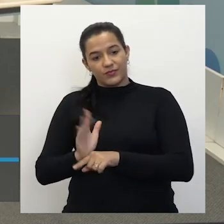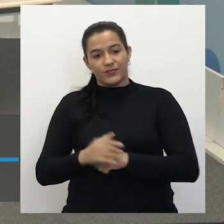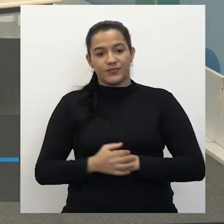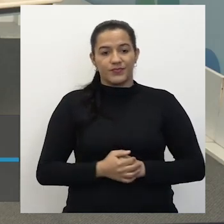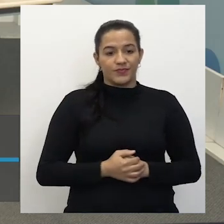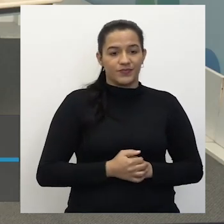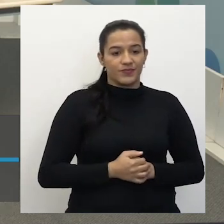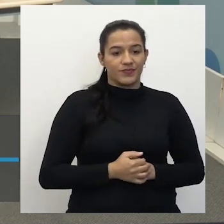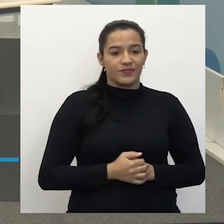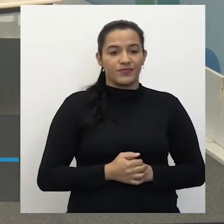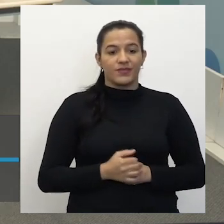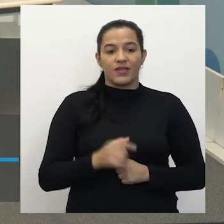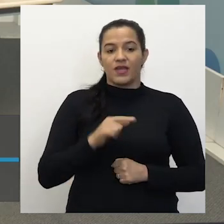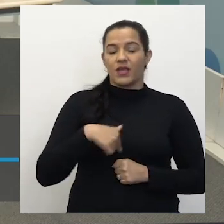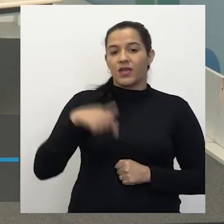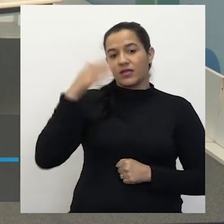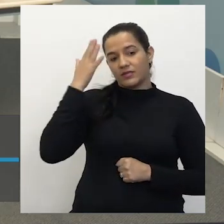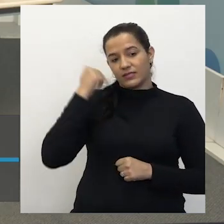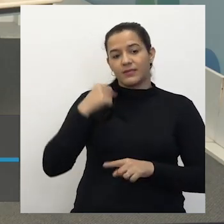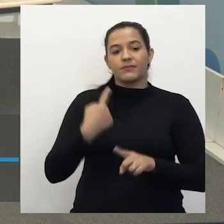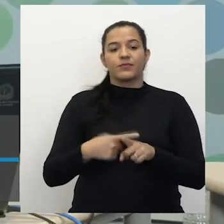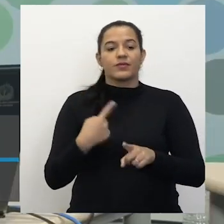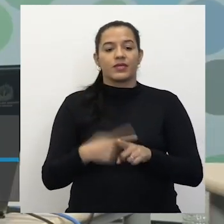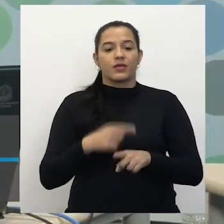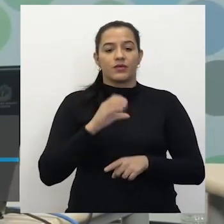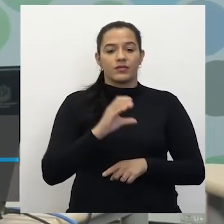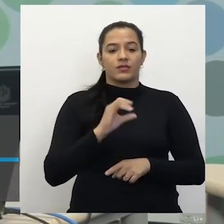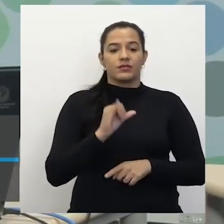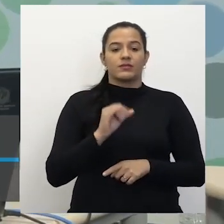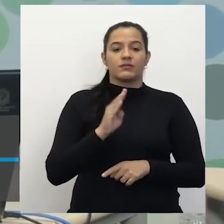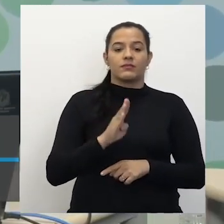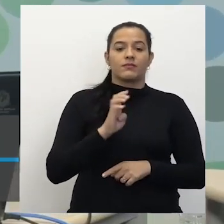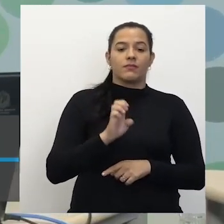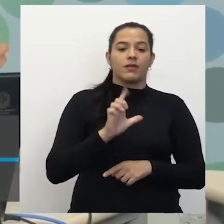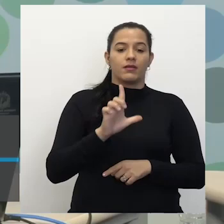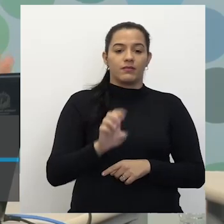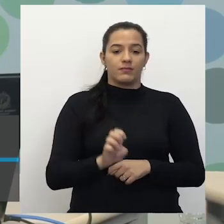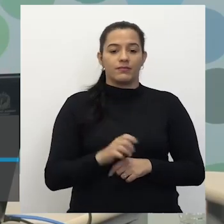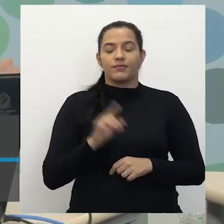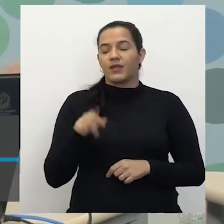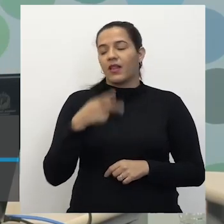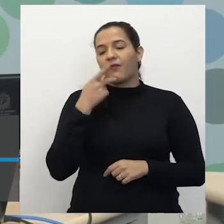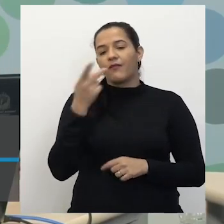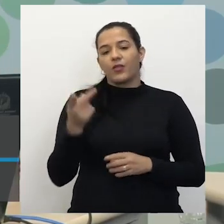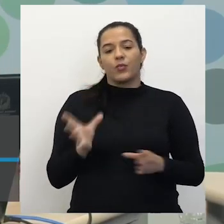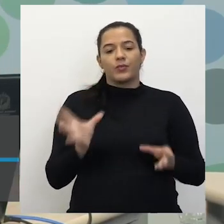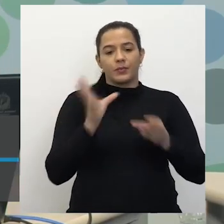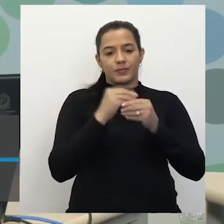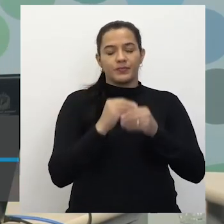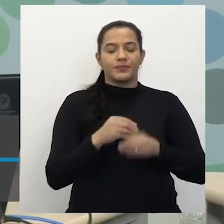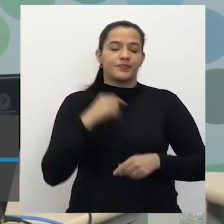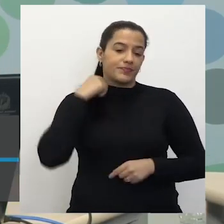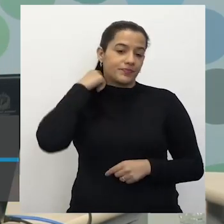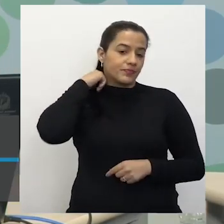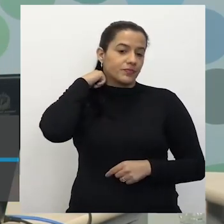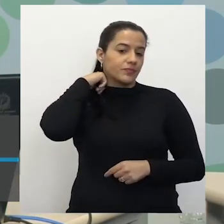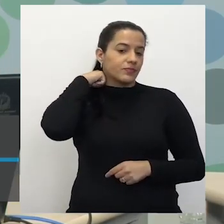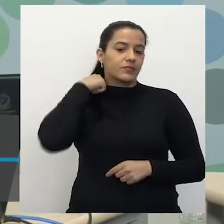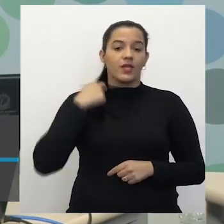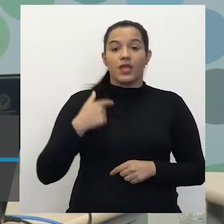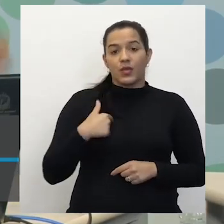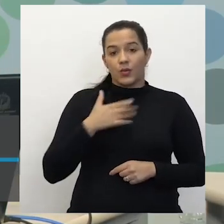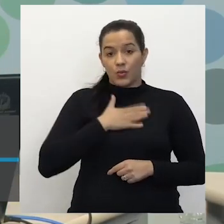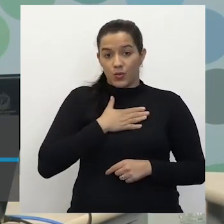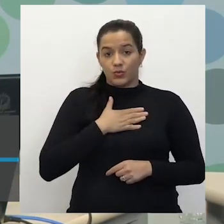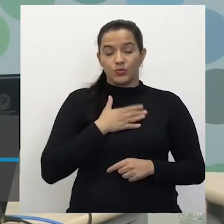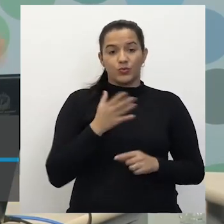moderadora. Eu sei por quê. Porque a Cibele vai responder, vai contemplar o professor Mauro. Cibele disse assim, Cibele da Silva, gosto muito de ver os